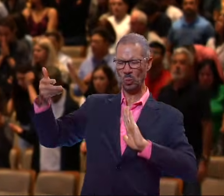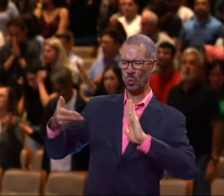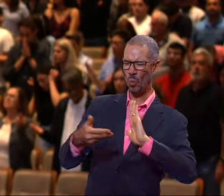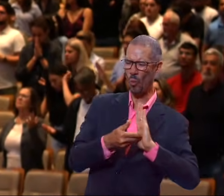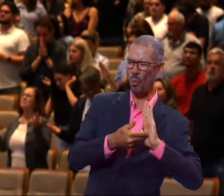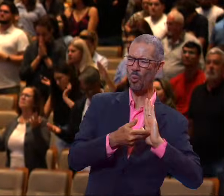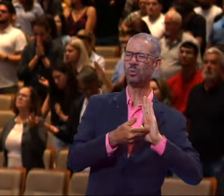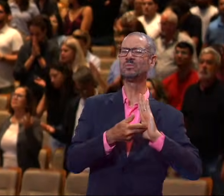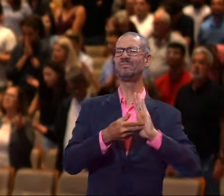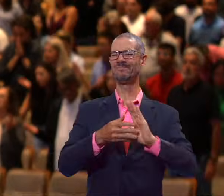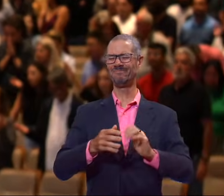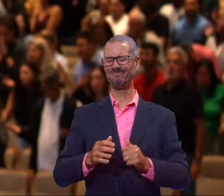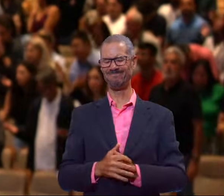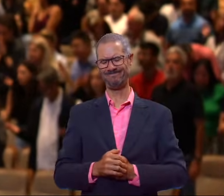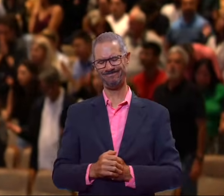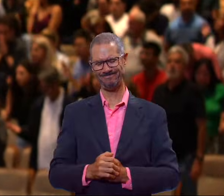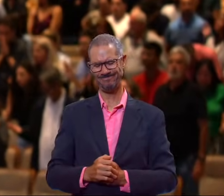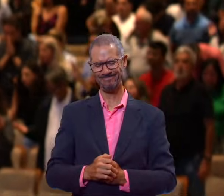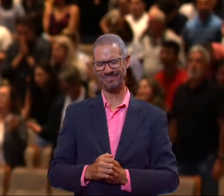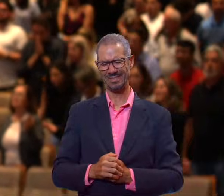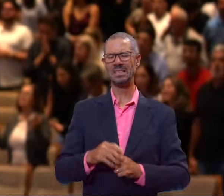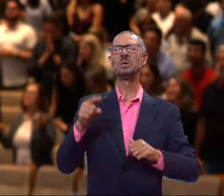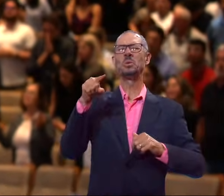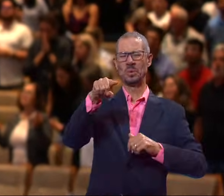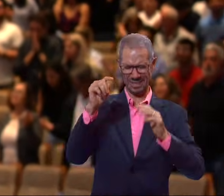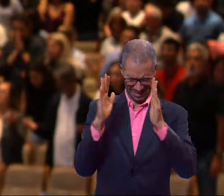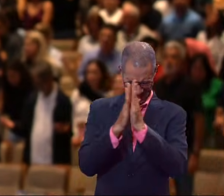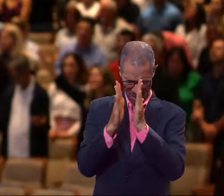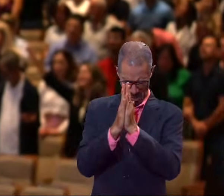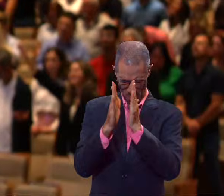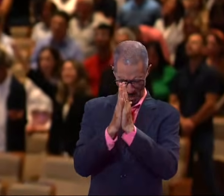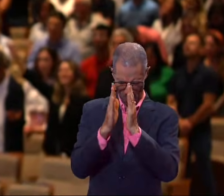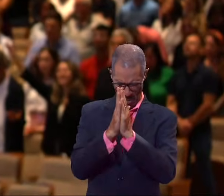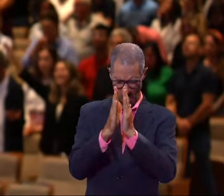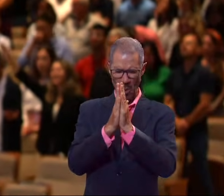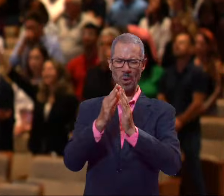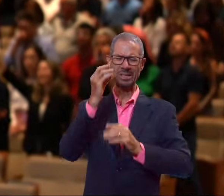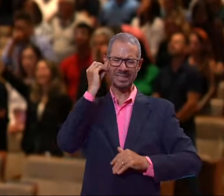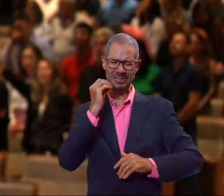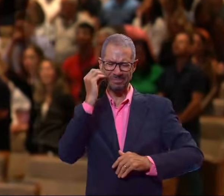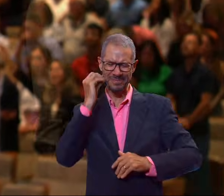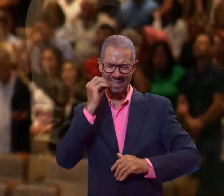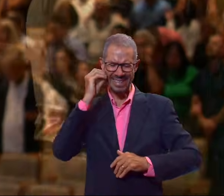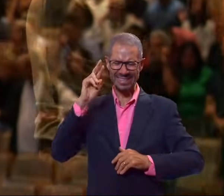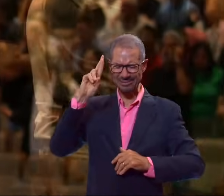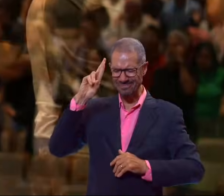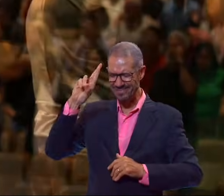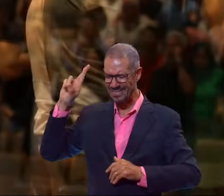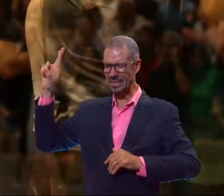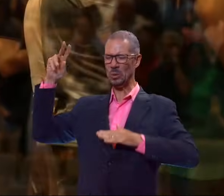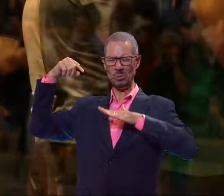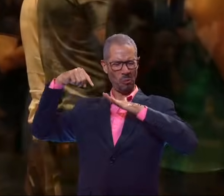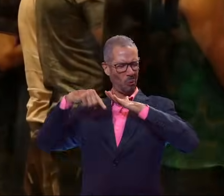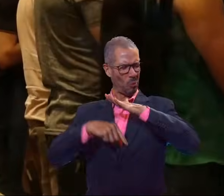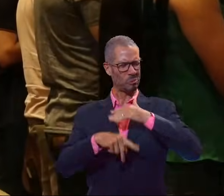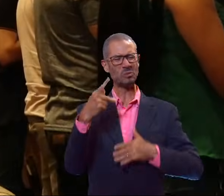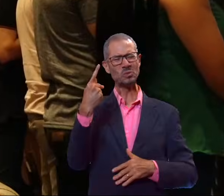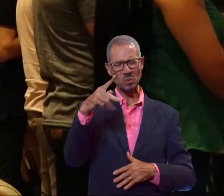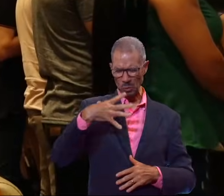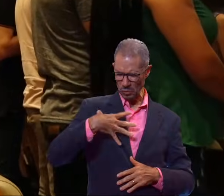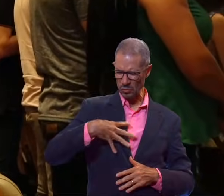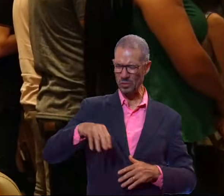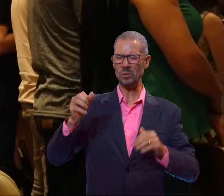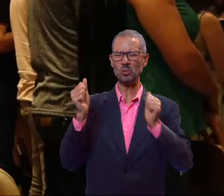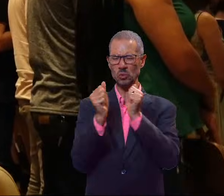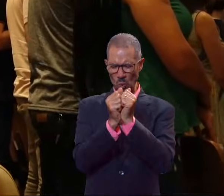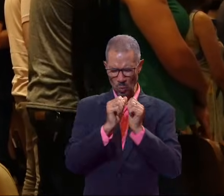os teus. Enquanto você ora pelo teu filho, ele vai ter experiências com o Senhor. Enquanto teus filhos oram por